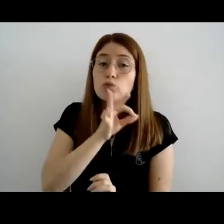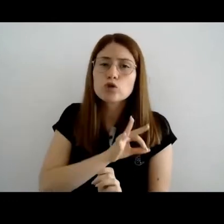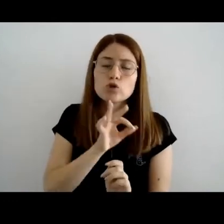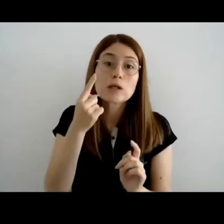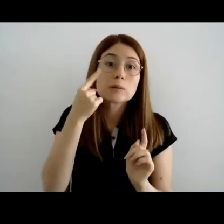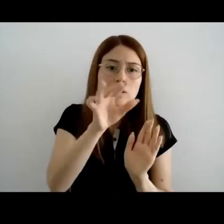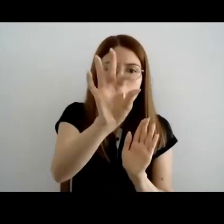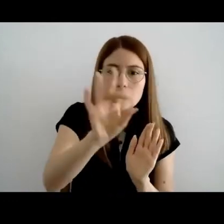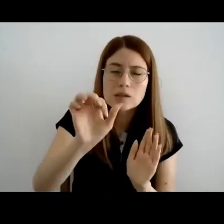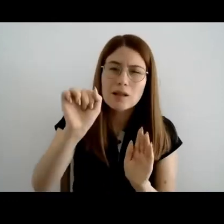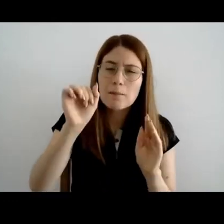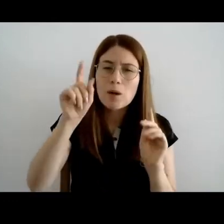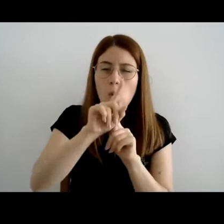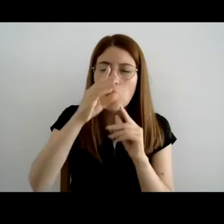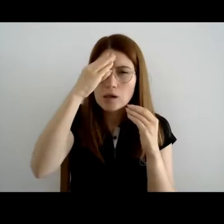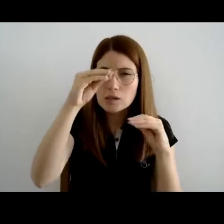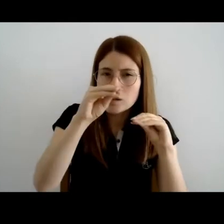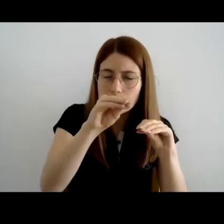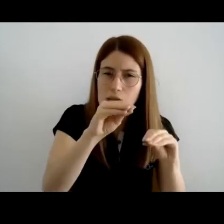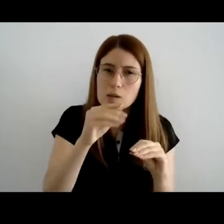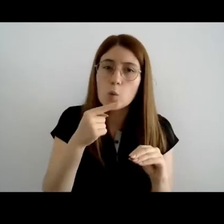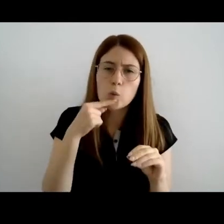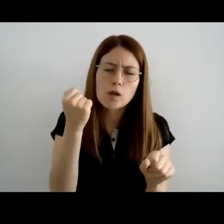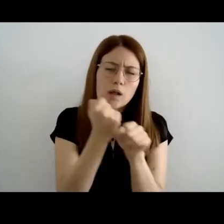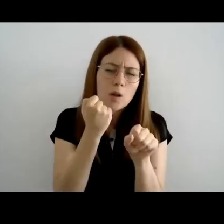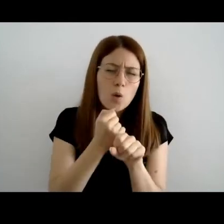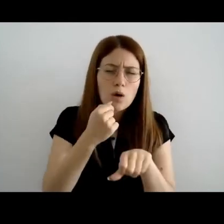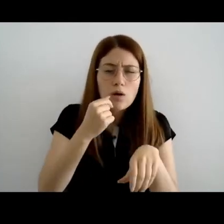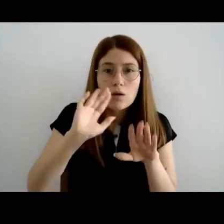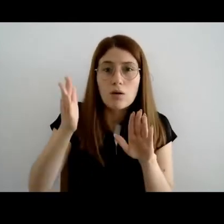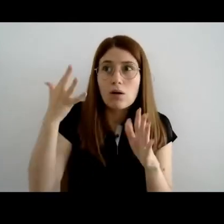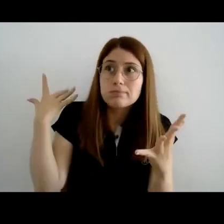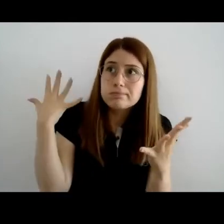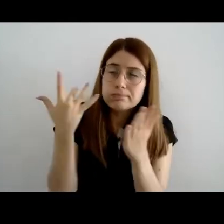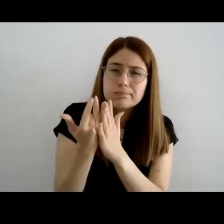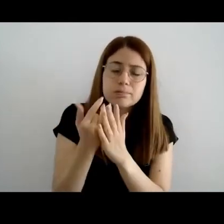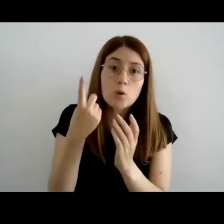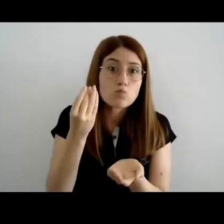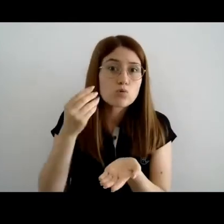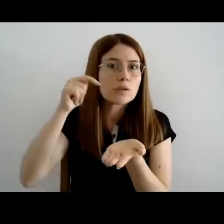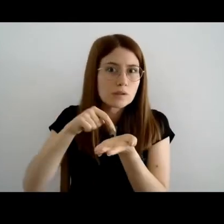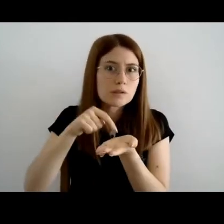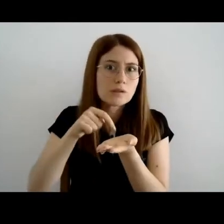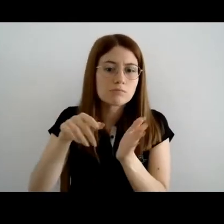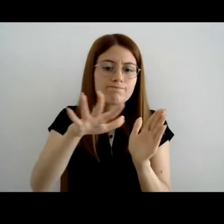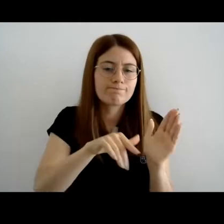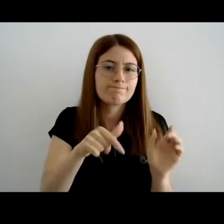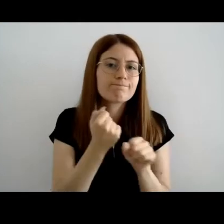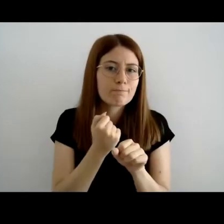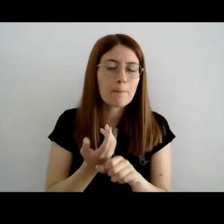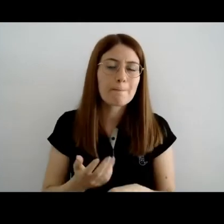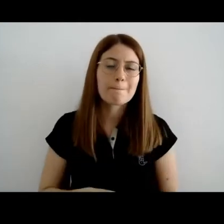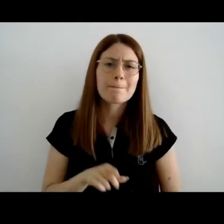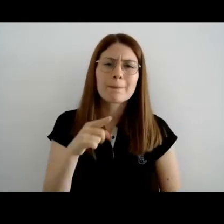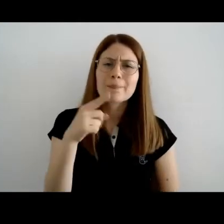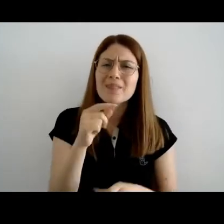selecionados e treinados, e tem uma carreira longa, muito exigente no seio desta unidade. A unidade do DAE realiza operações das